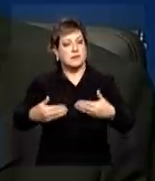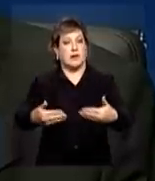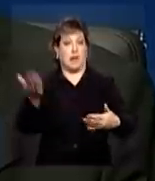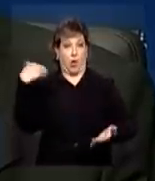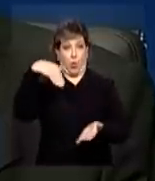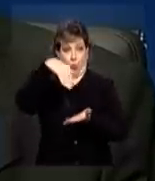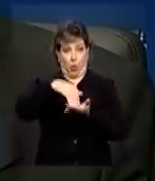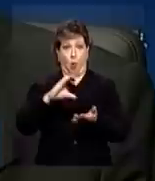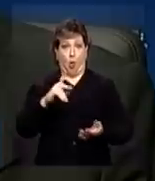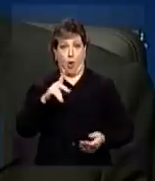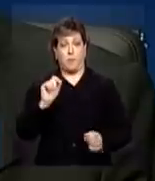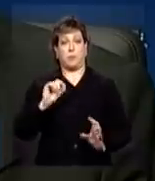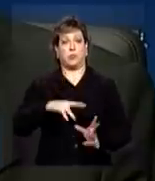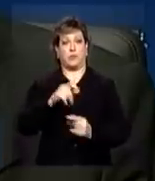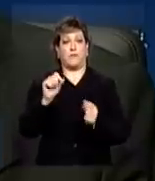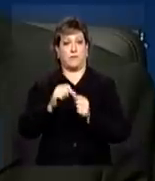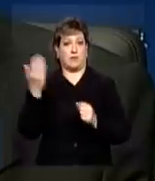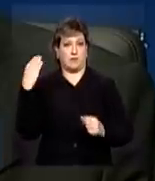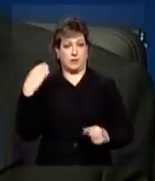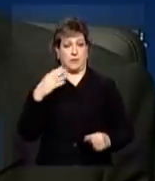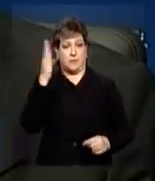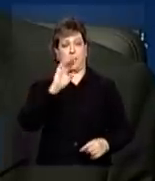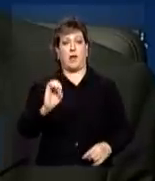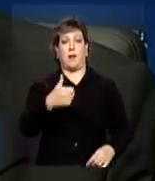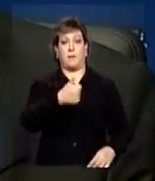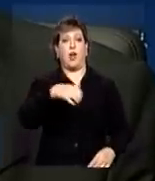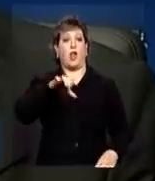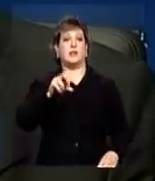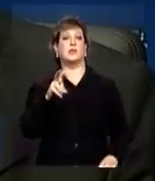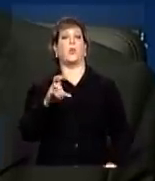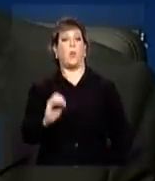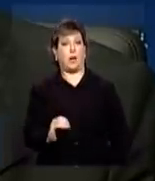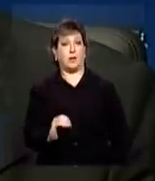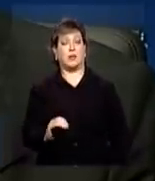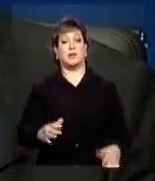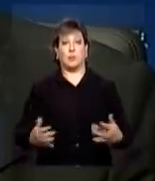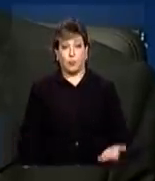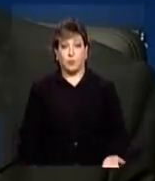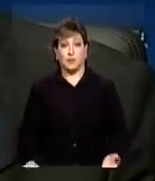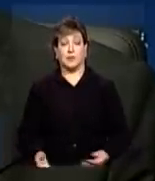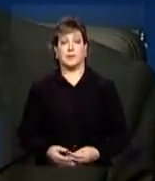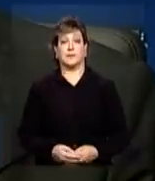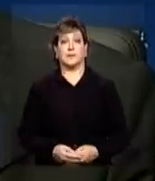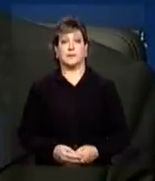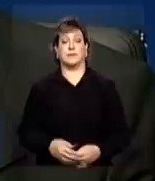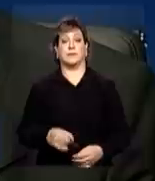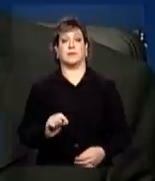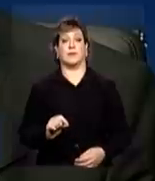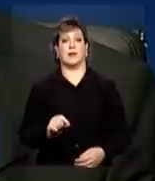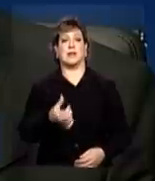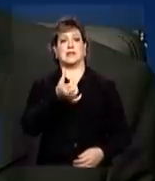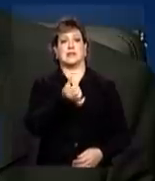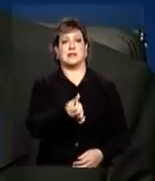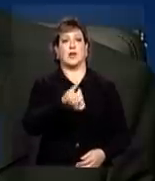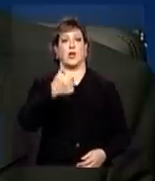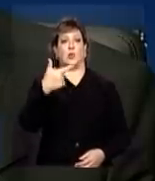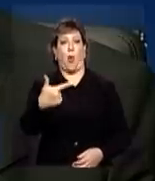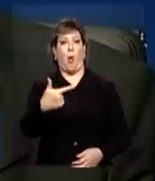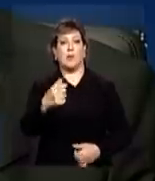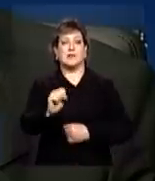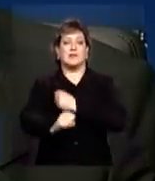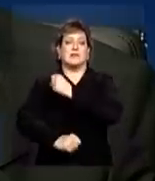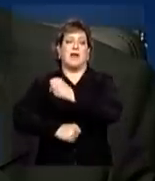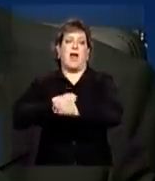do Mundo que nós realizamos no Brasil foi em 1950. Então, 62 anos